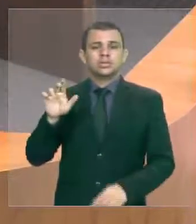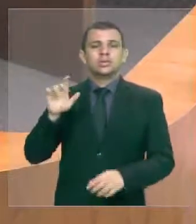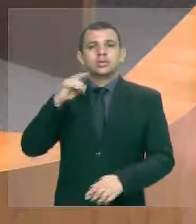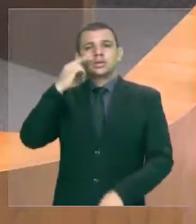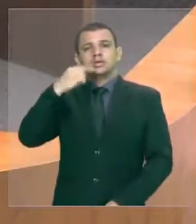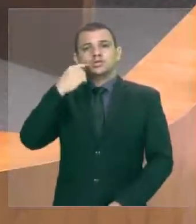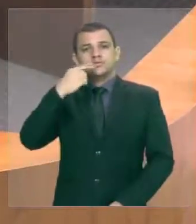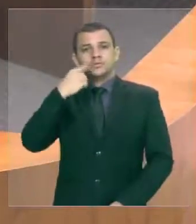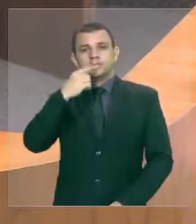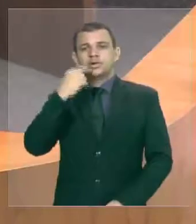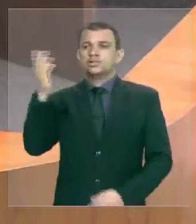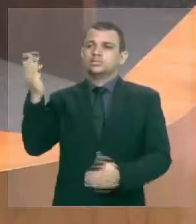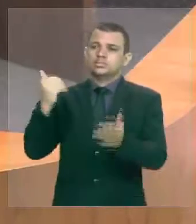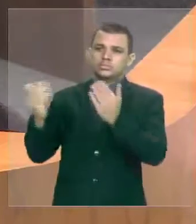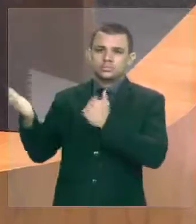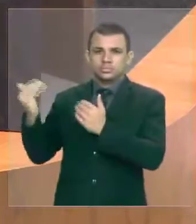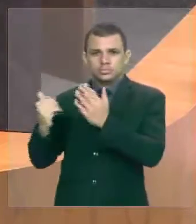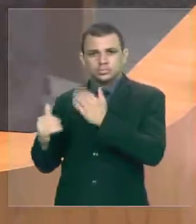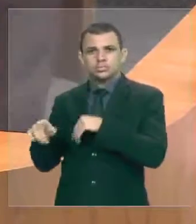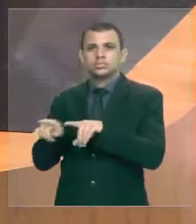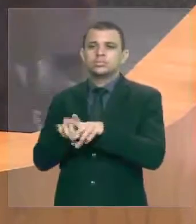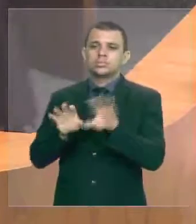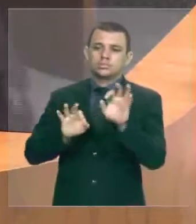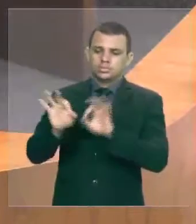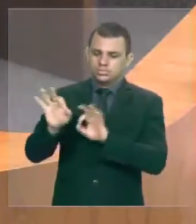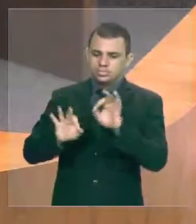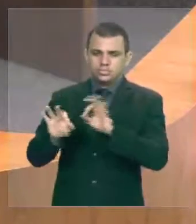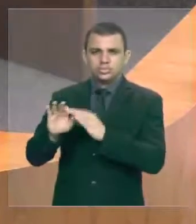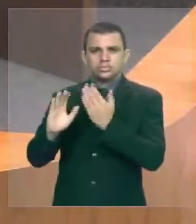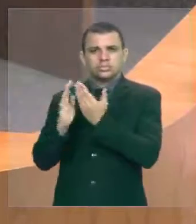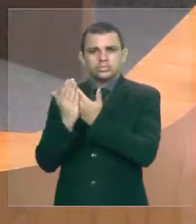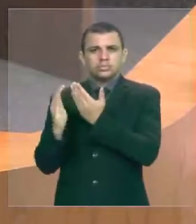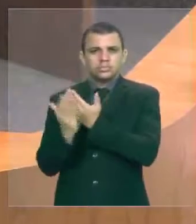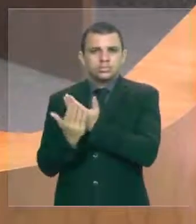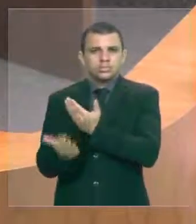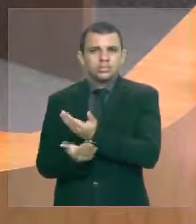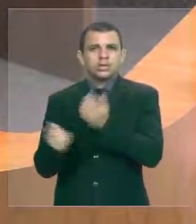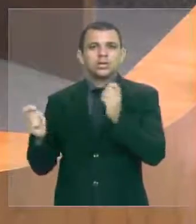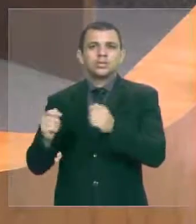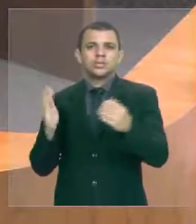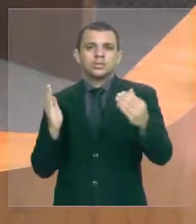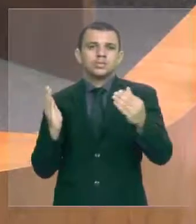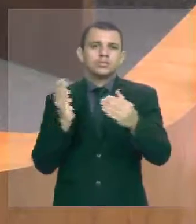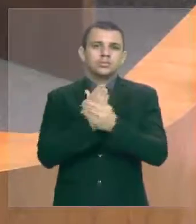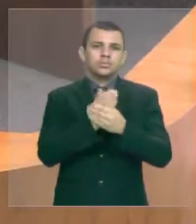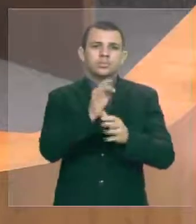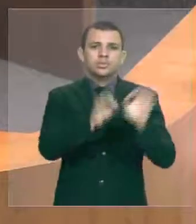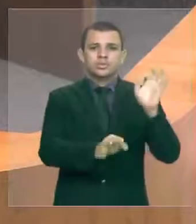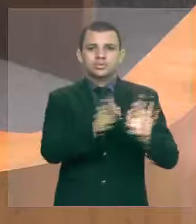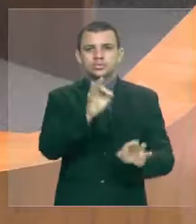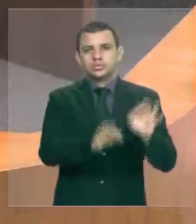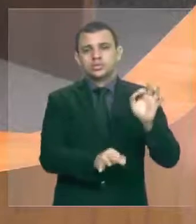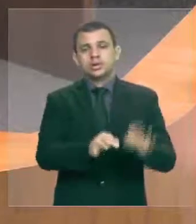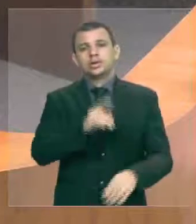para barrar na justiça a licitação do transporte público